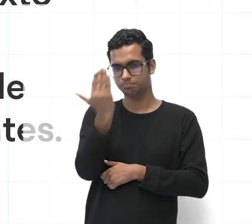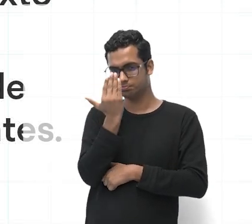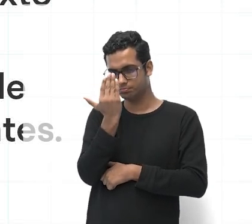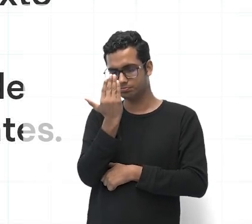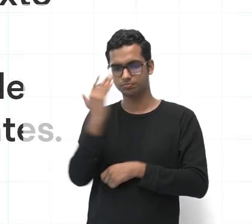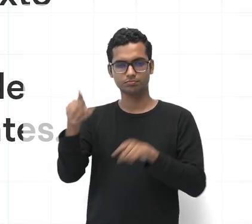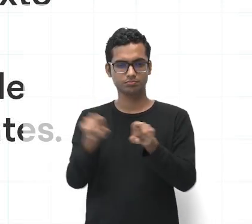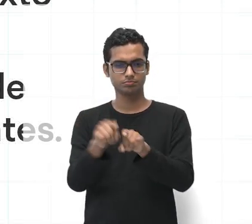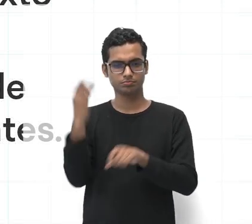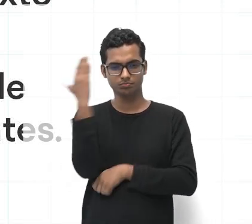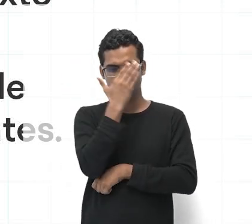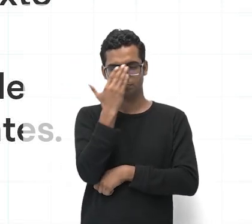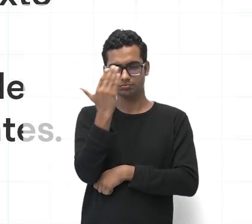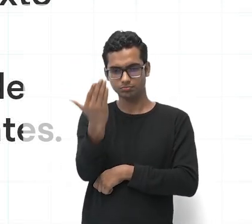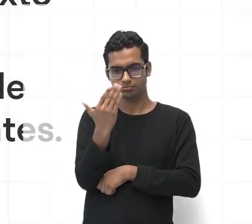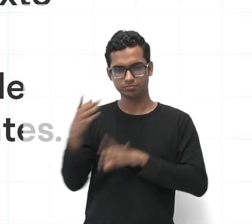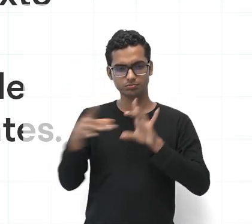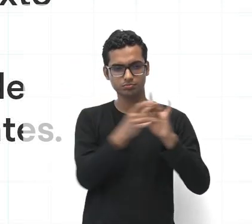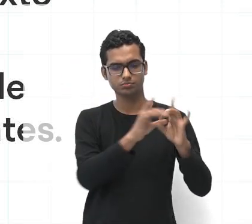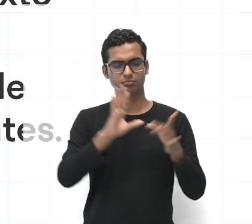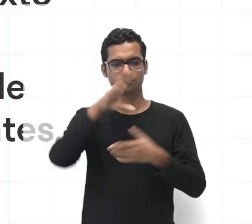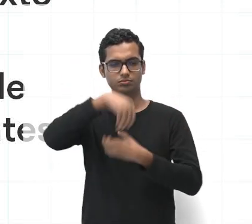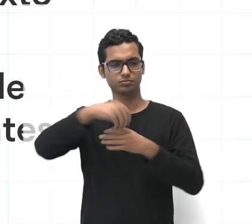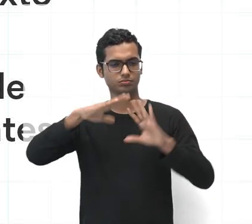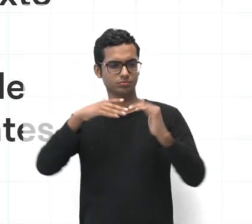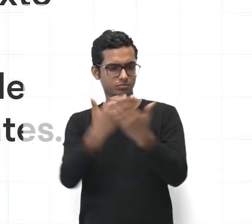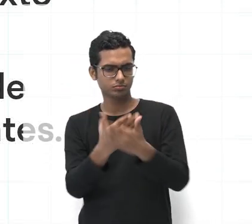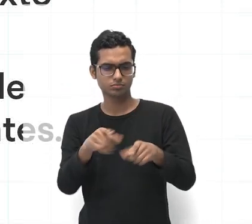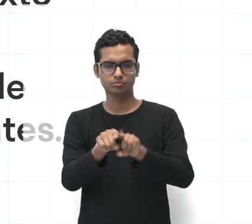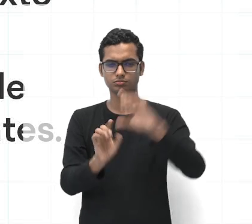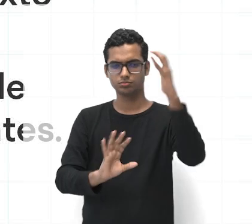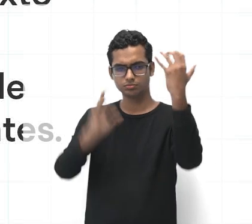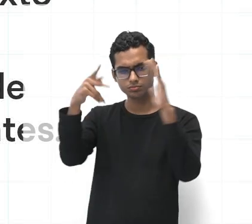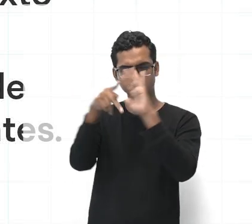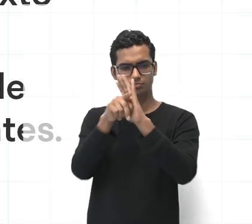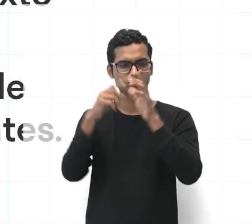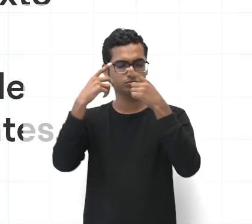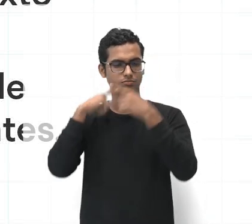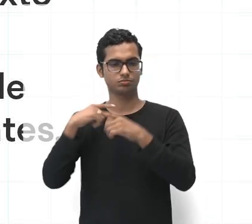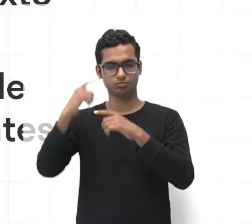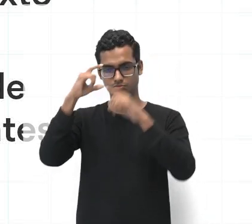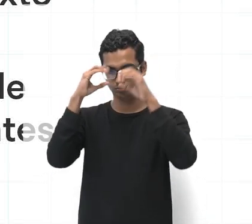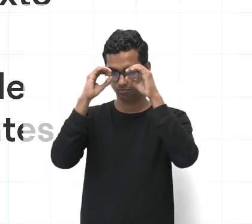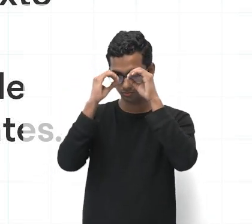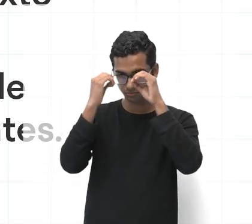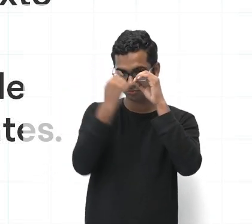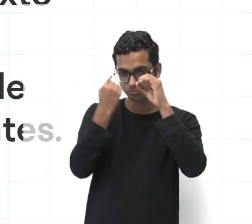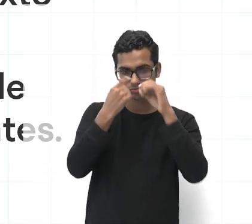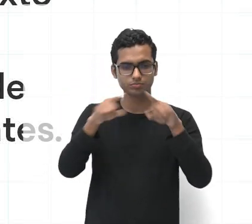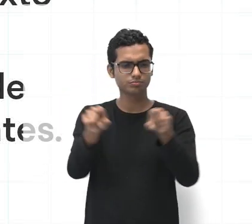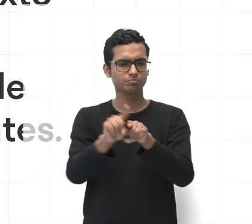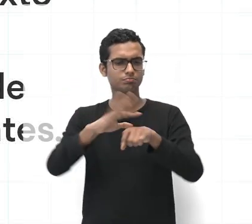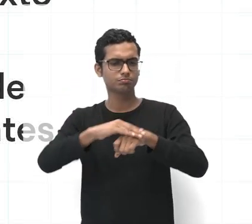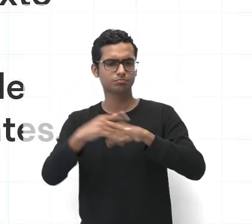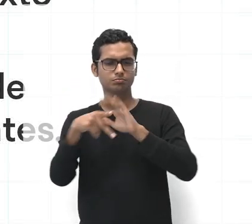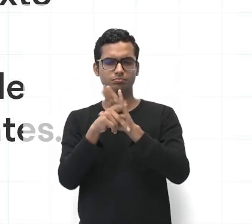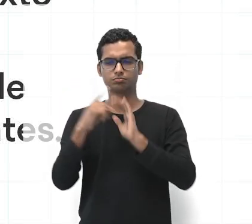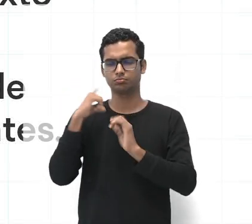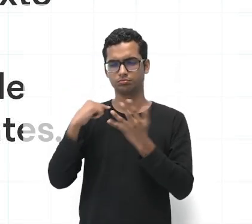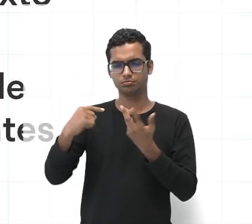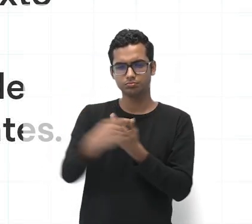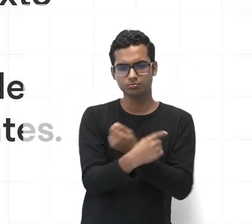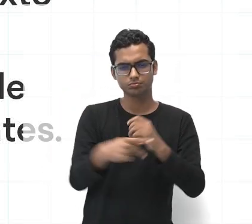e hipermetropia no contexto escolar, fenômeno da refração e as correções de doenças